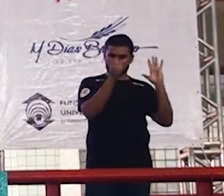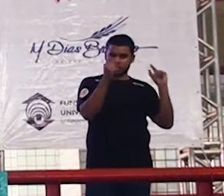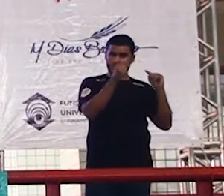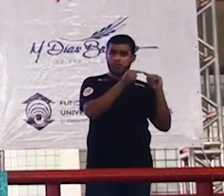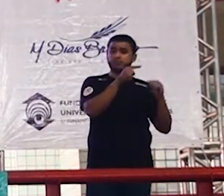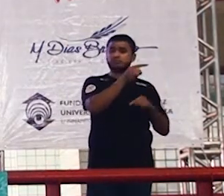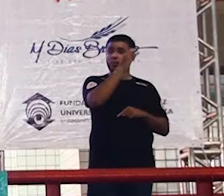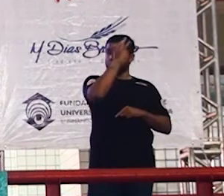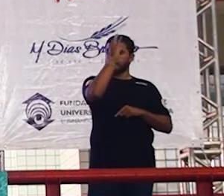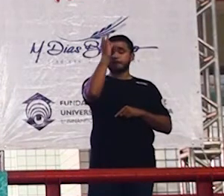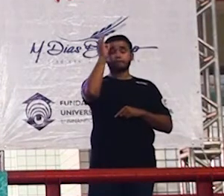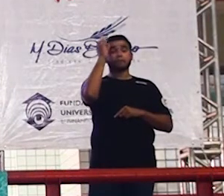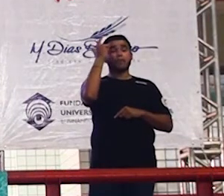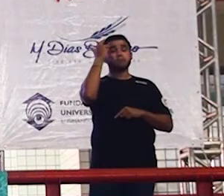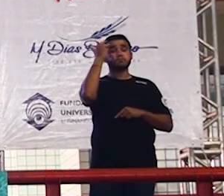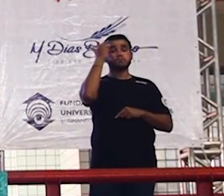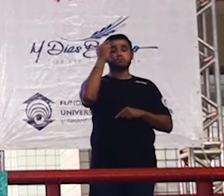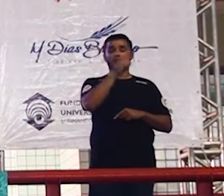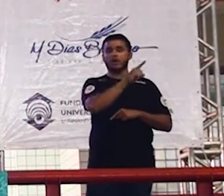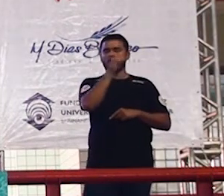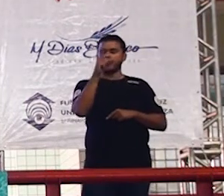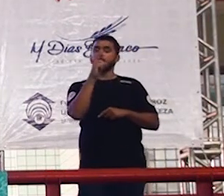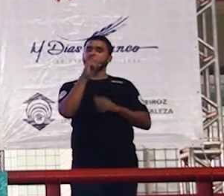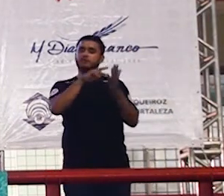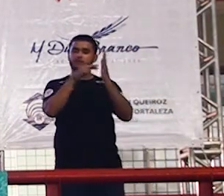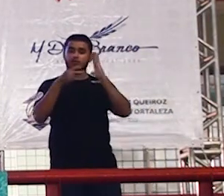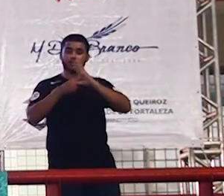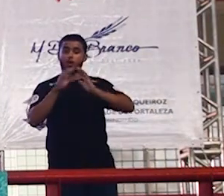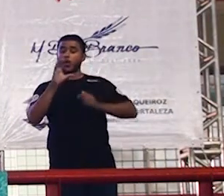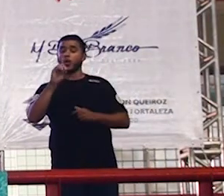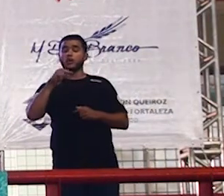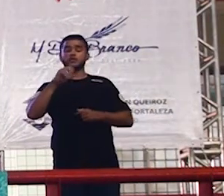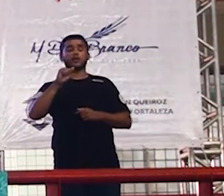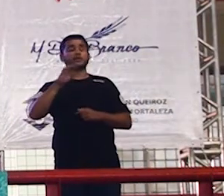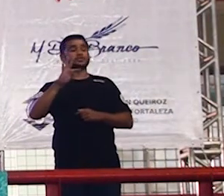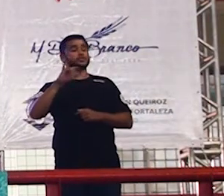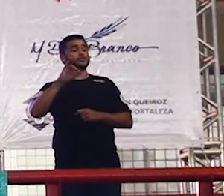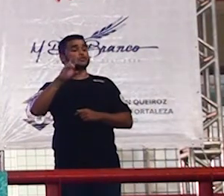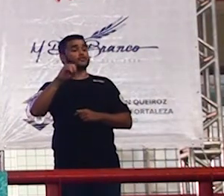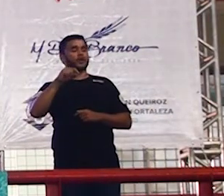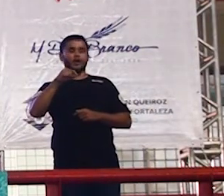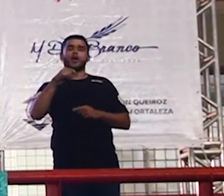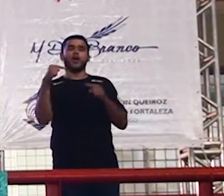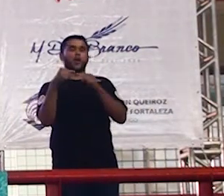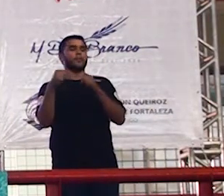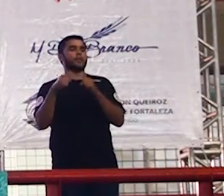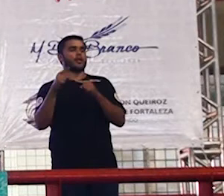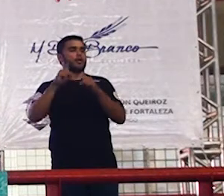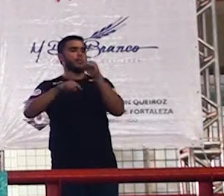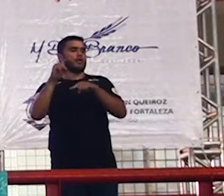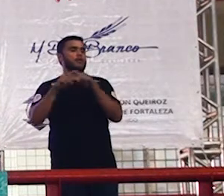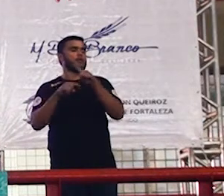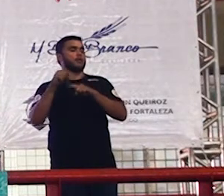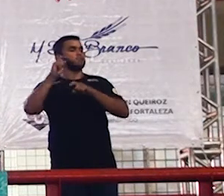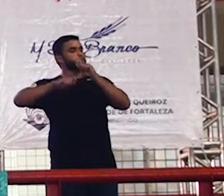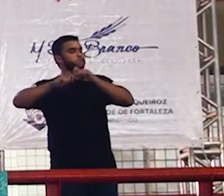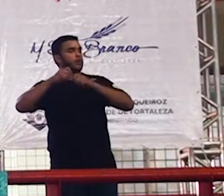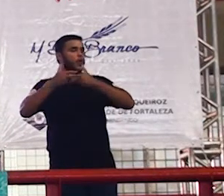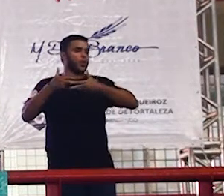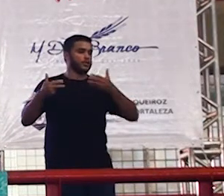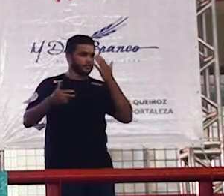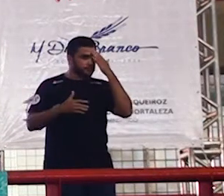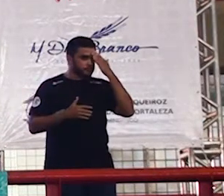é inocente, e vai ter um sentido conotativo, que vai ter um conteúdo sexual, imoral. Não é